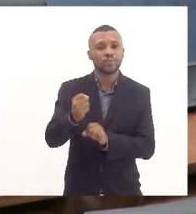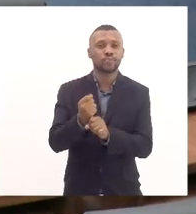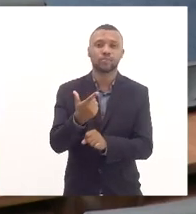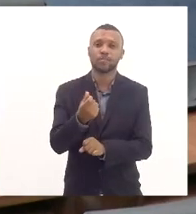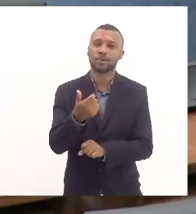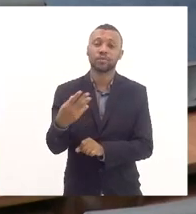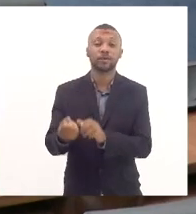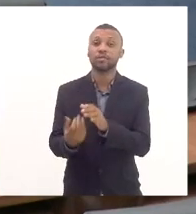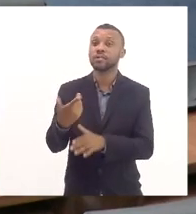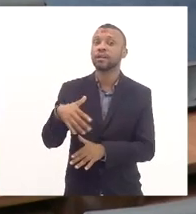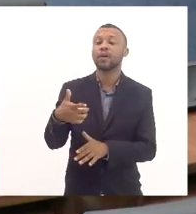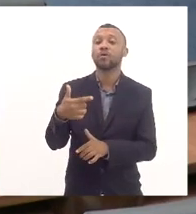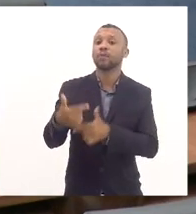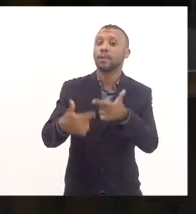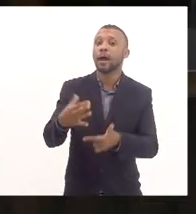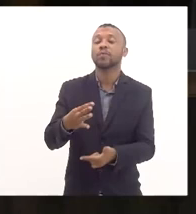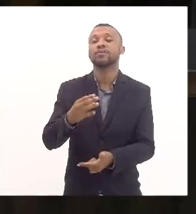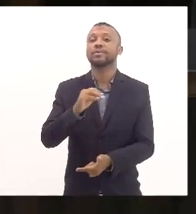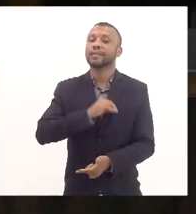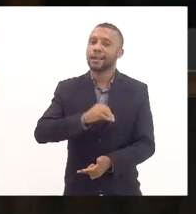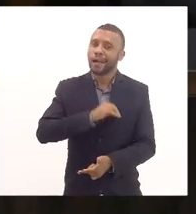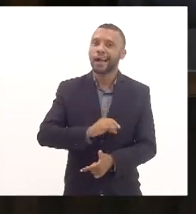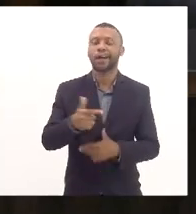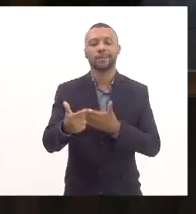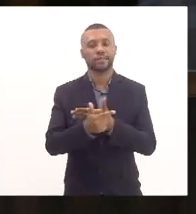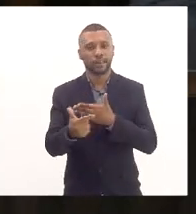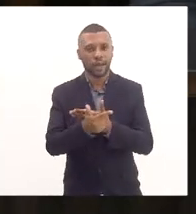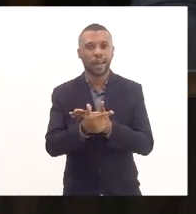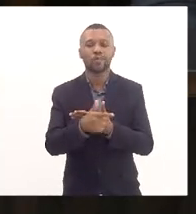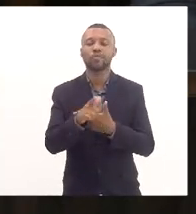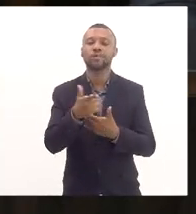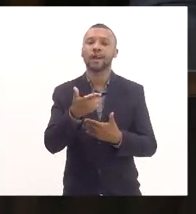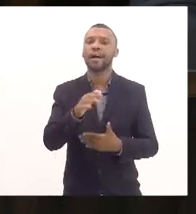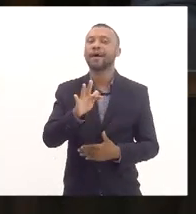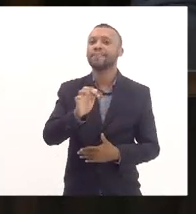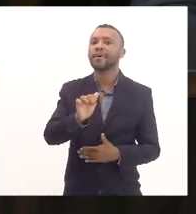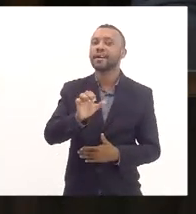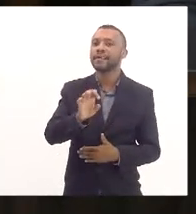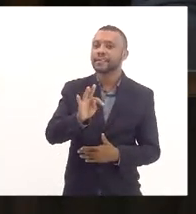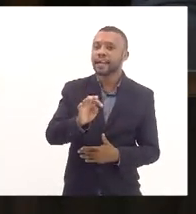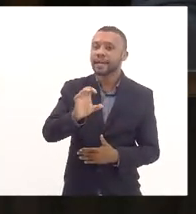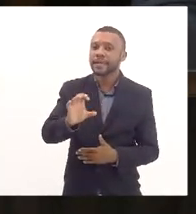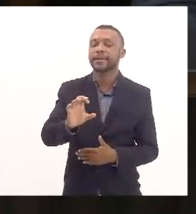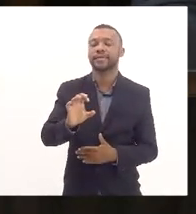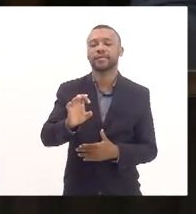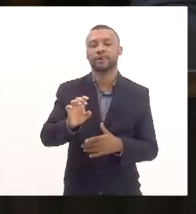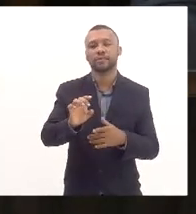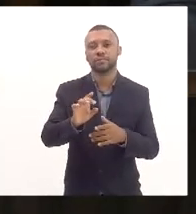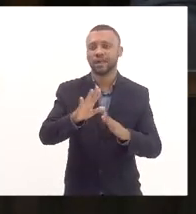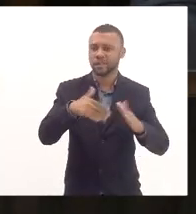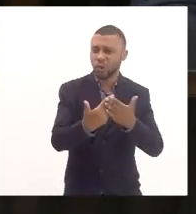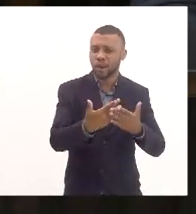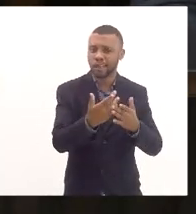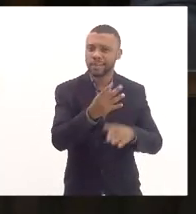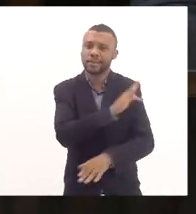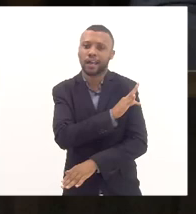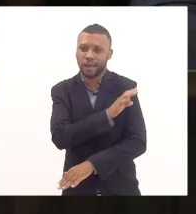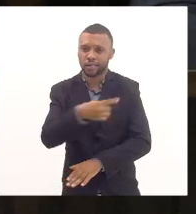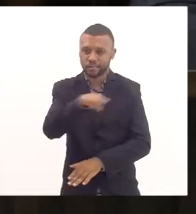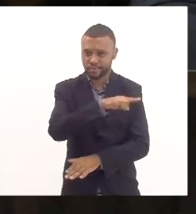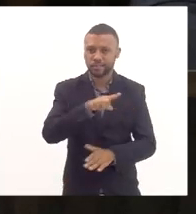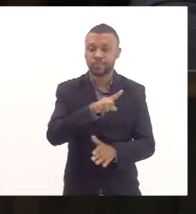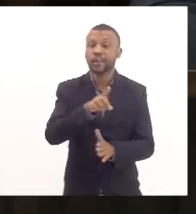e remuneração da Fundação de Apoio à escola técnica do Estado do Rio de Janeiro Faetec dá outras providências pendendo de